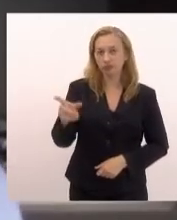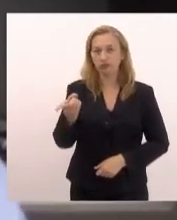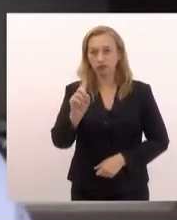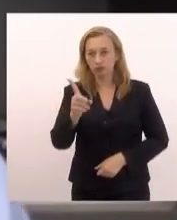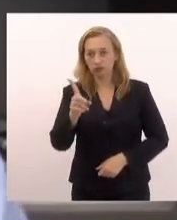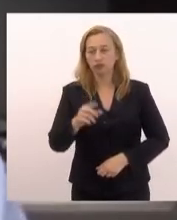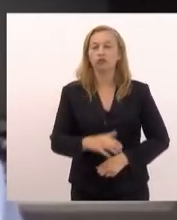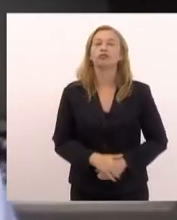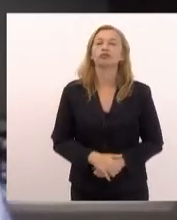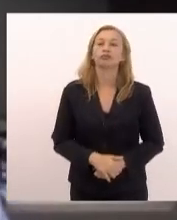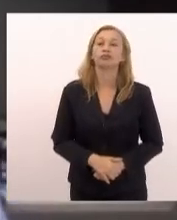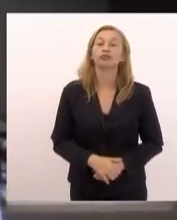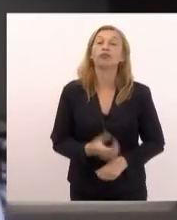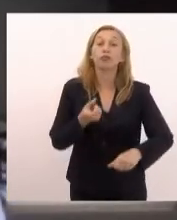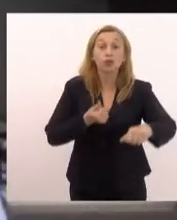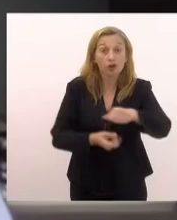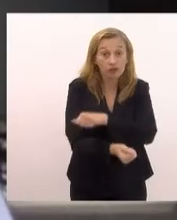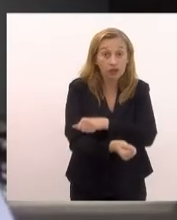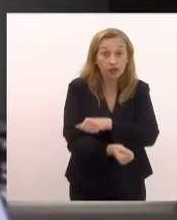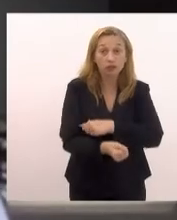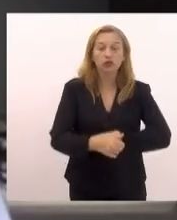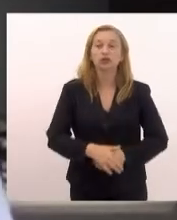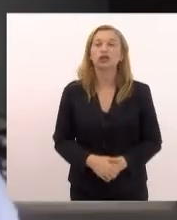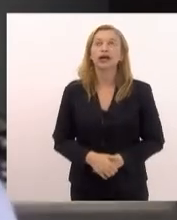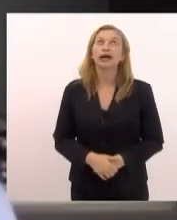US$1,5 bilhão. Então, são investimentos